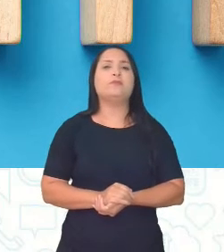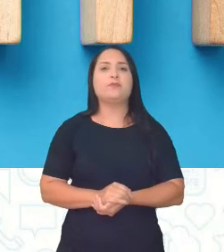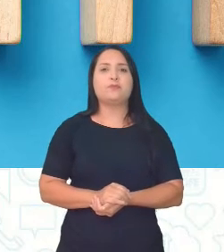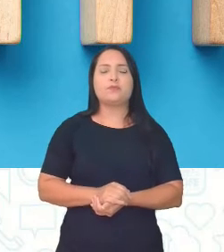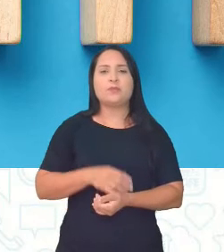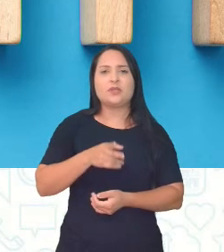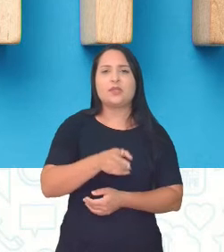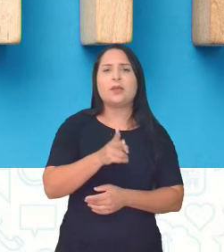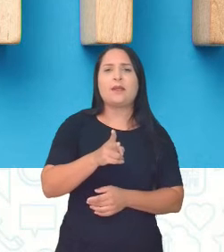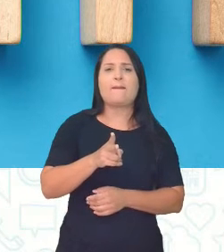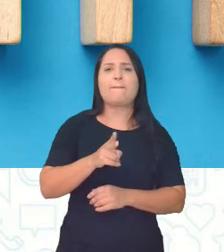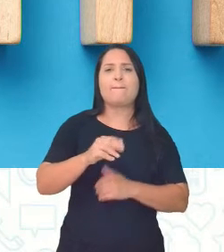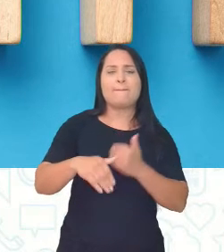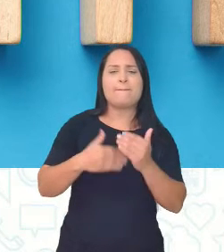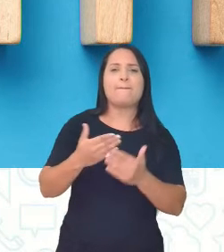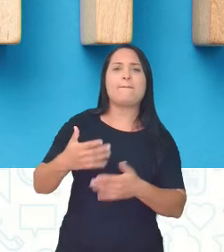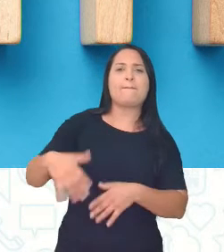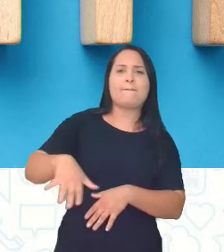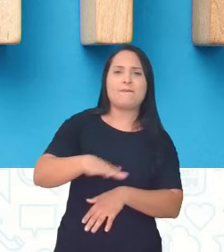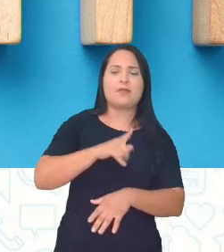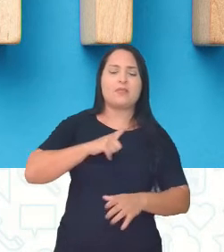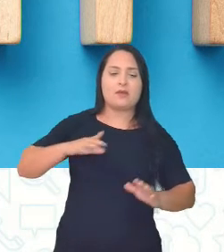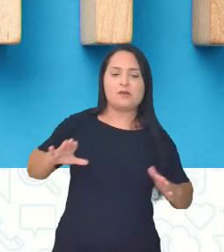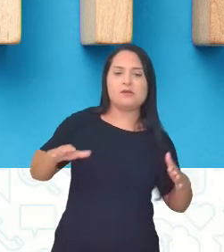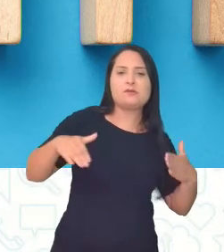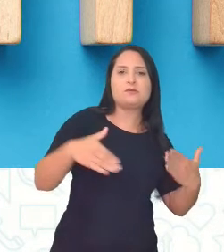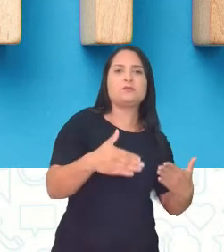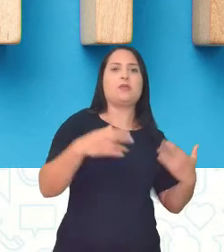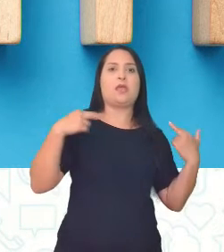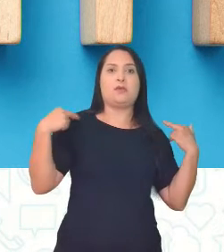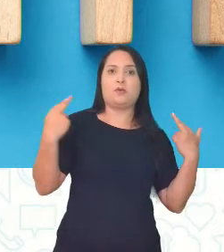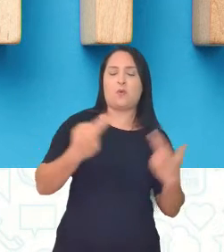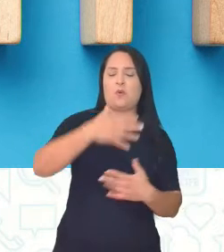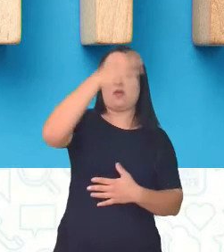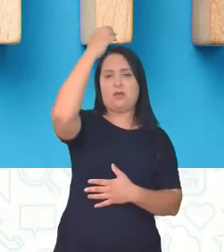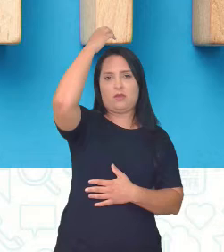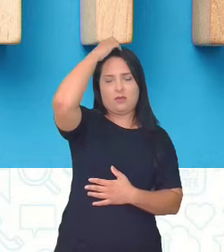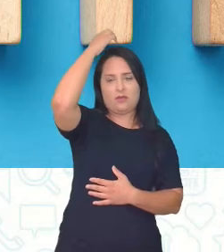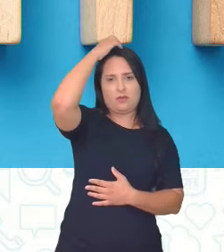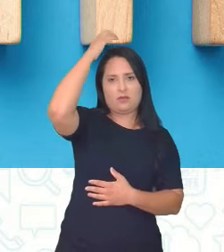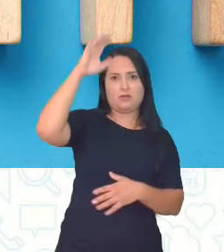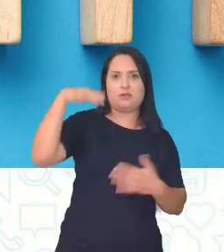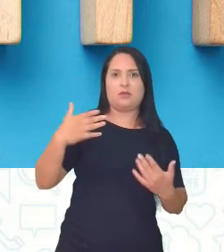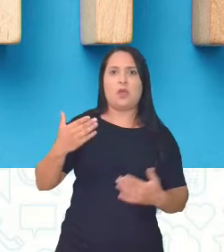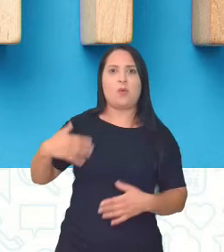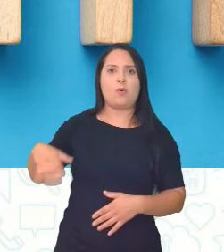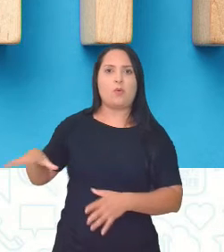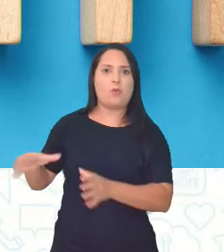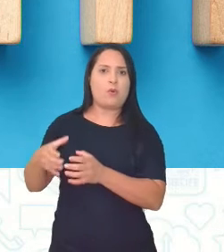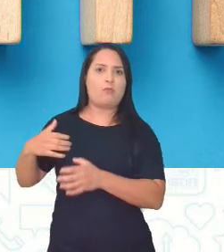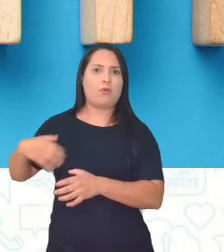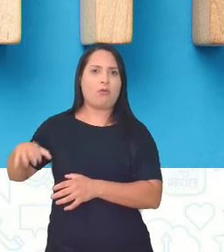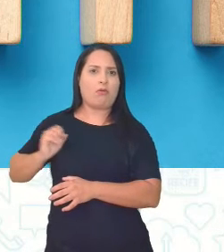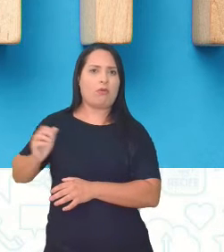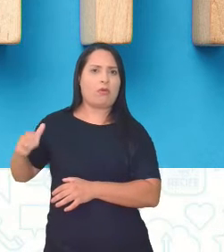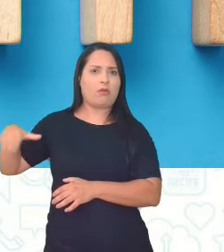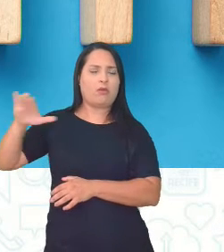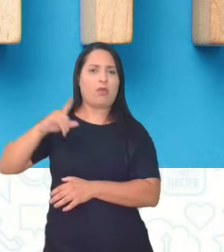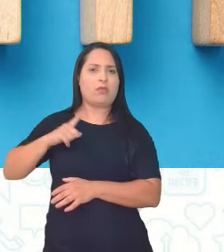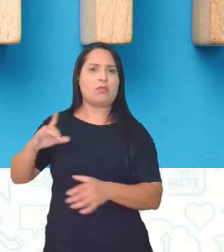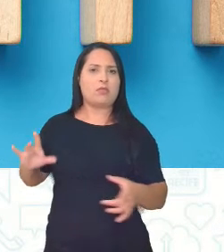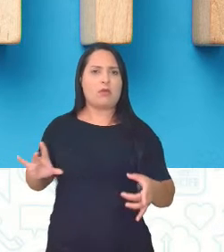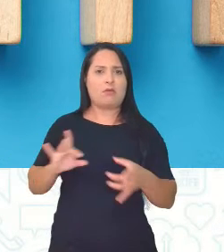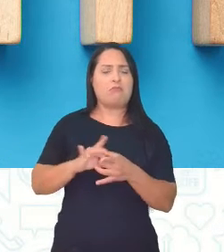mais, para que tudo ficasse centralizado na figura dele. Então, isso também desagradou a elite, que antes ele tinha uma